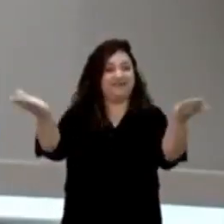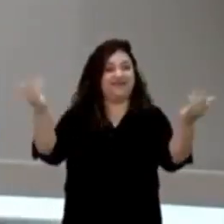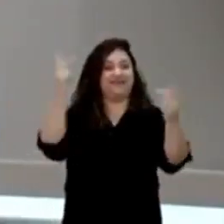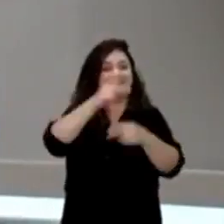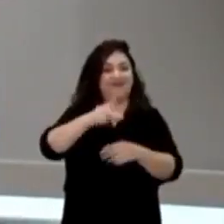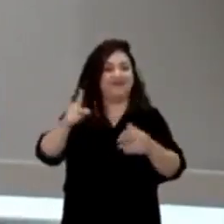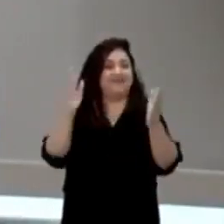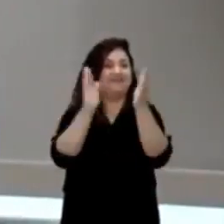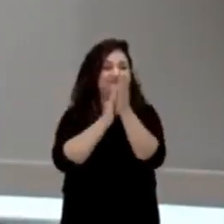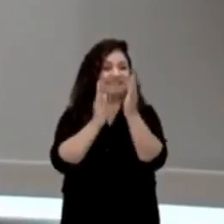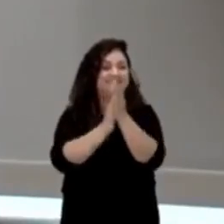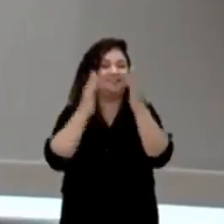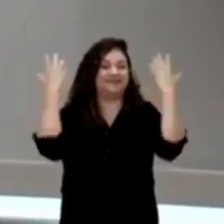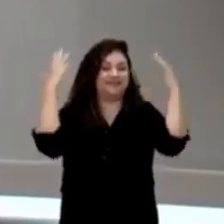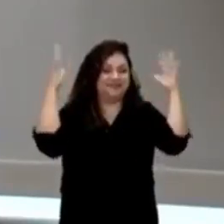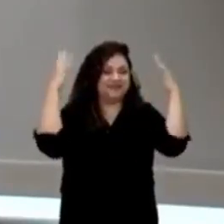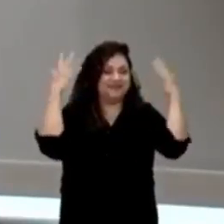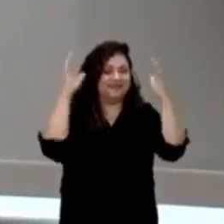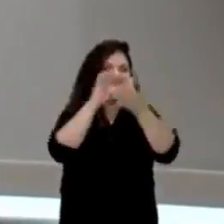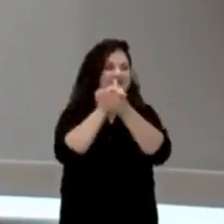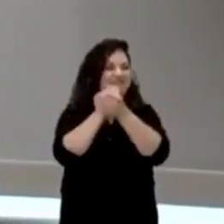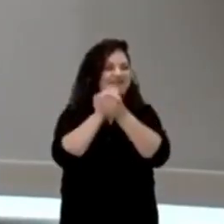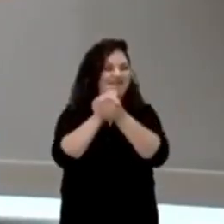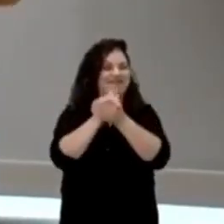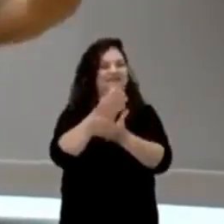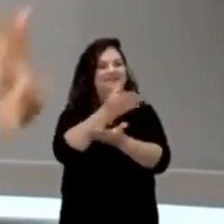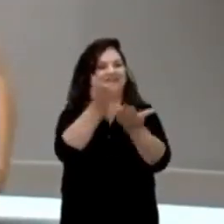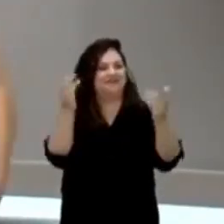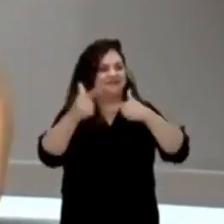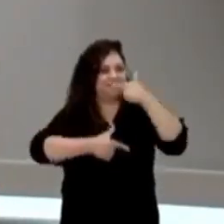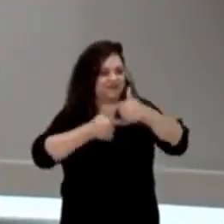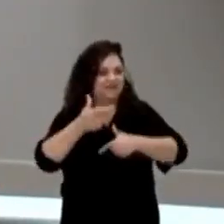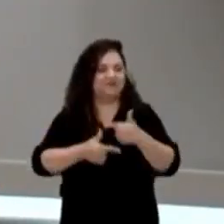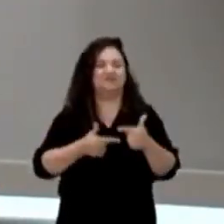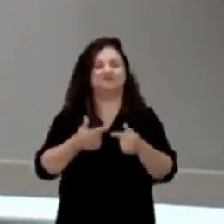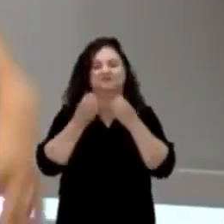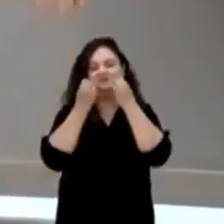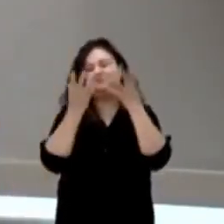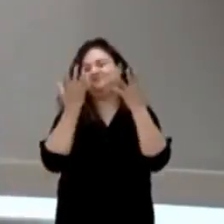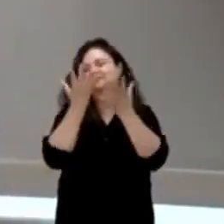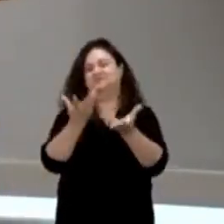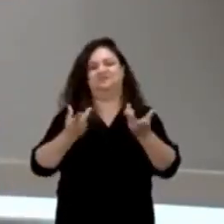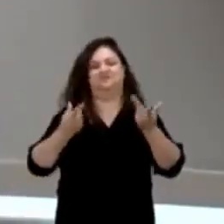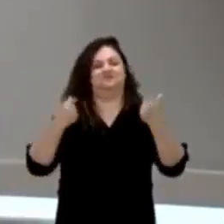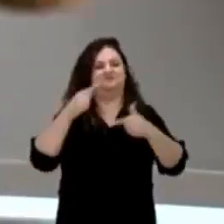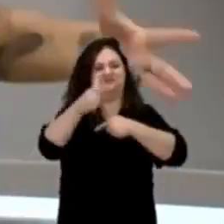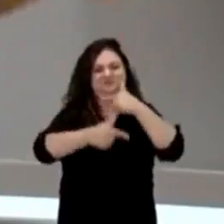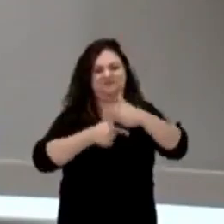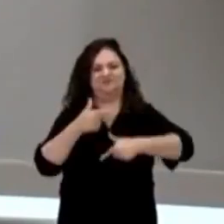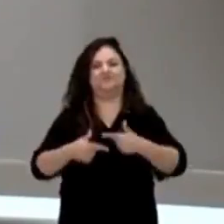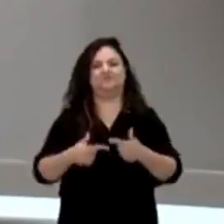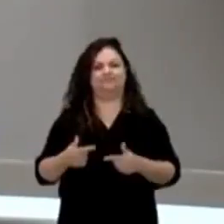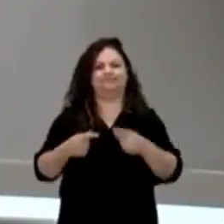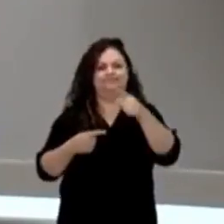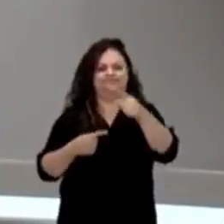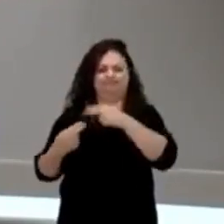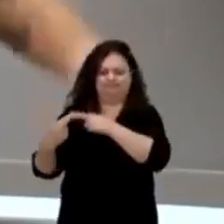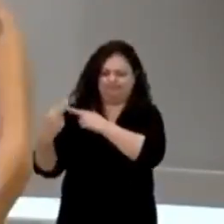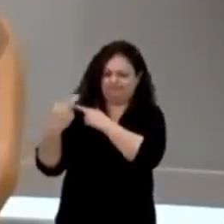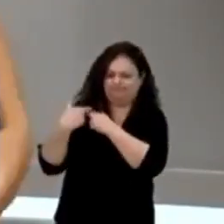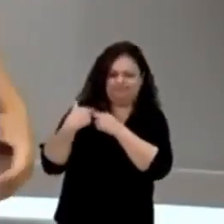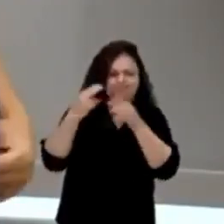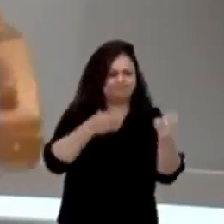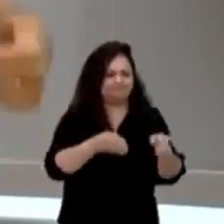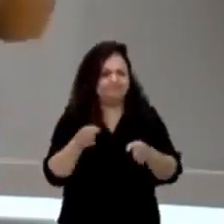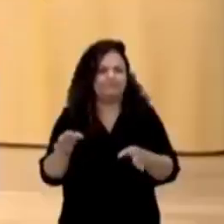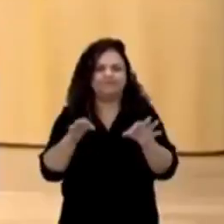seguem o Centro de Mídia, que fizeram esse ano tão maravilhoso. Na, também colocando nas costas, né, os planos de aula,